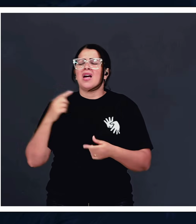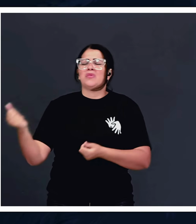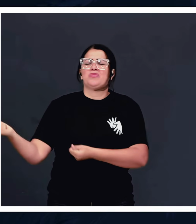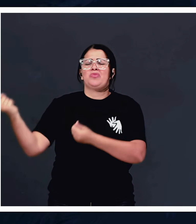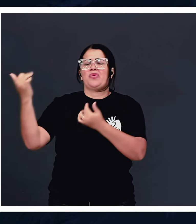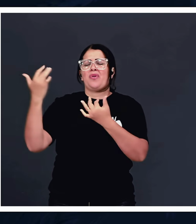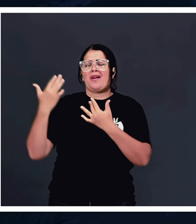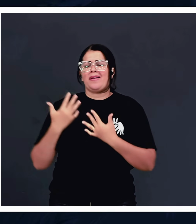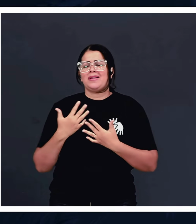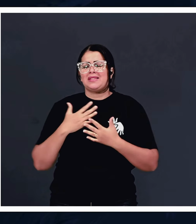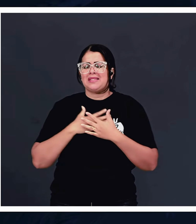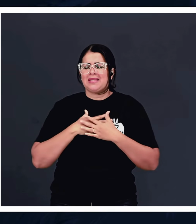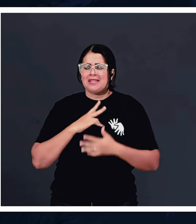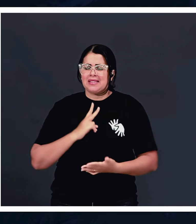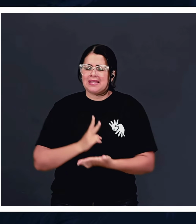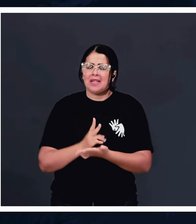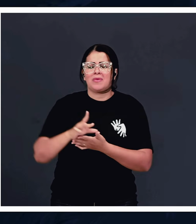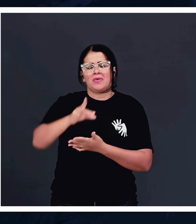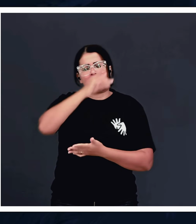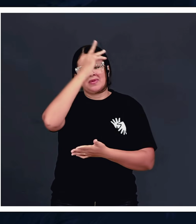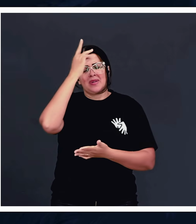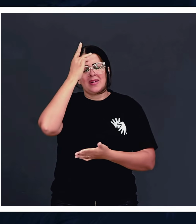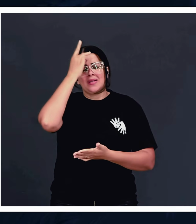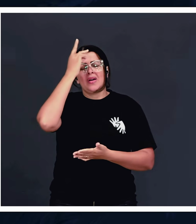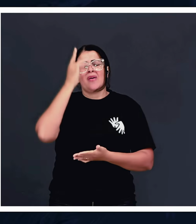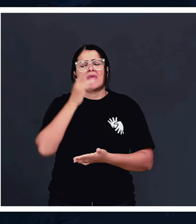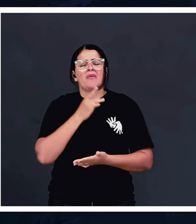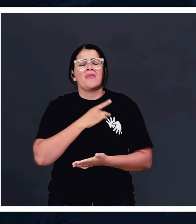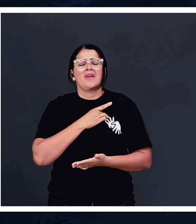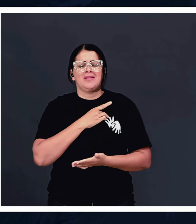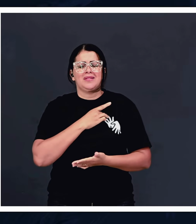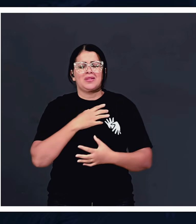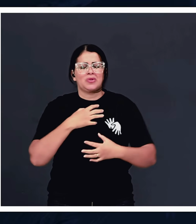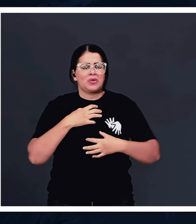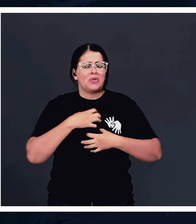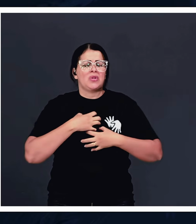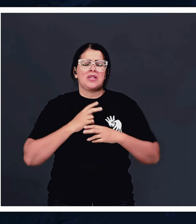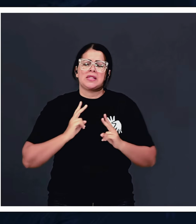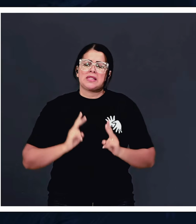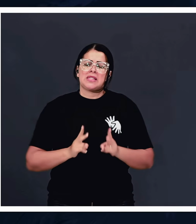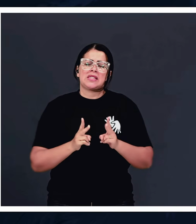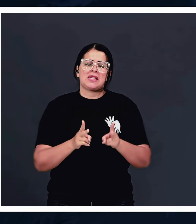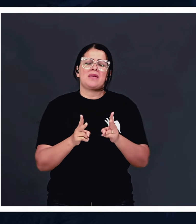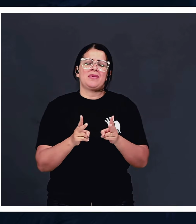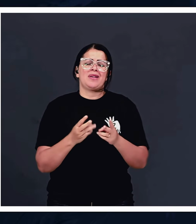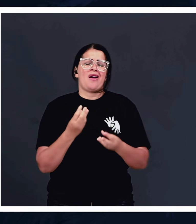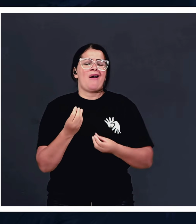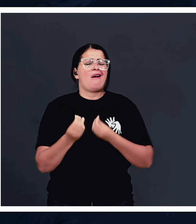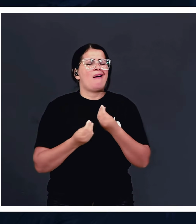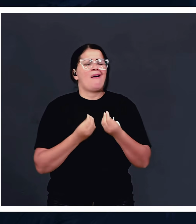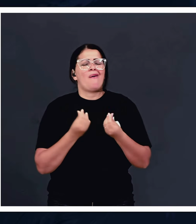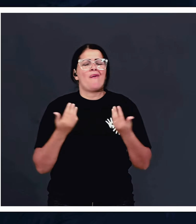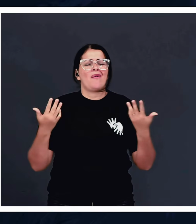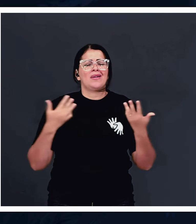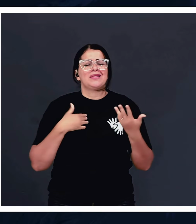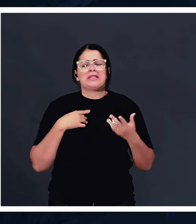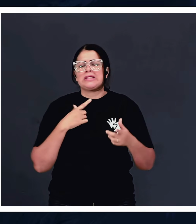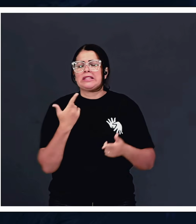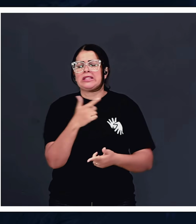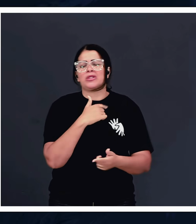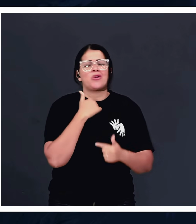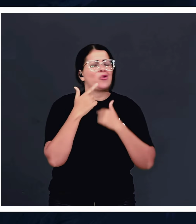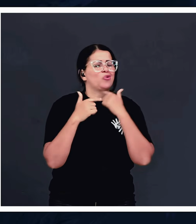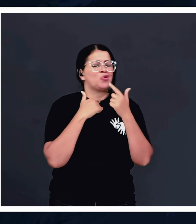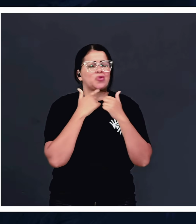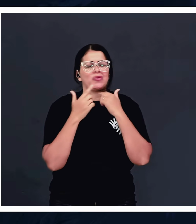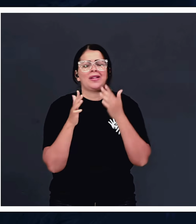voz do Espírito Santo. E o Espírito Santo, ele fala aos nossos ouvidos, e isso seja algo que não haja dúvida, que não